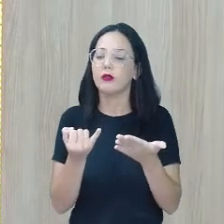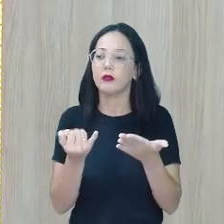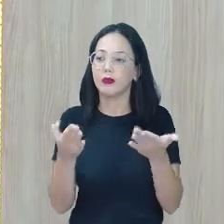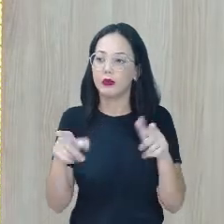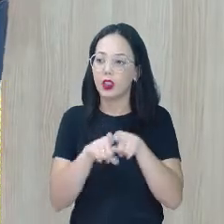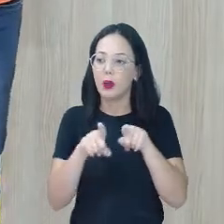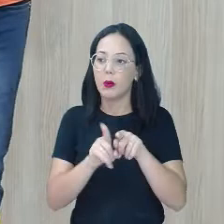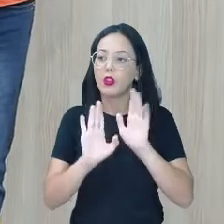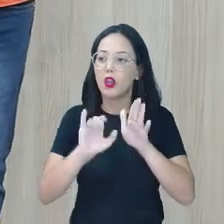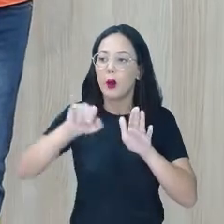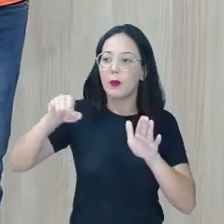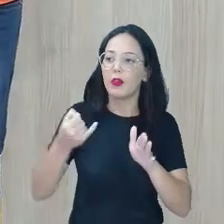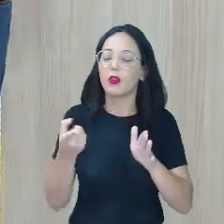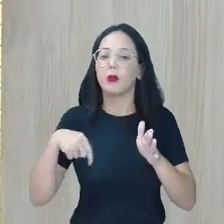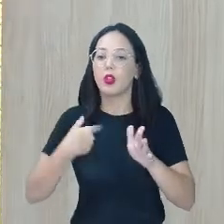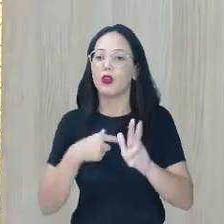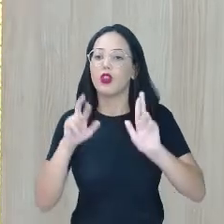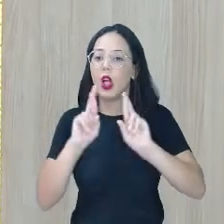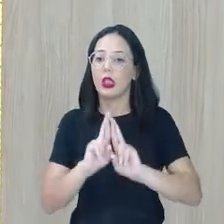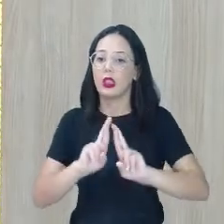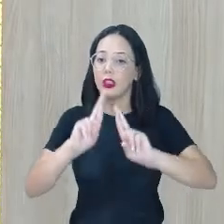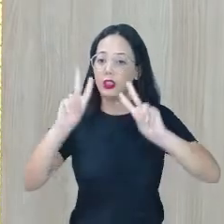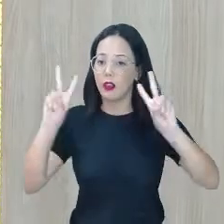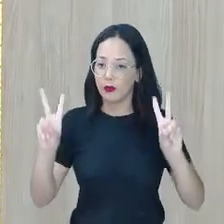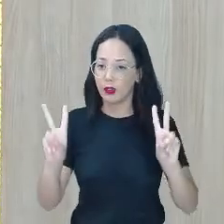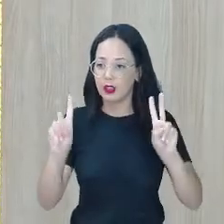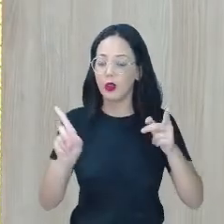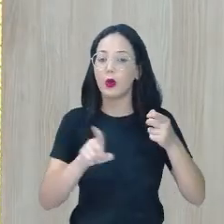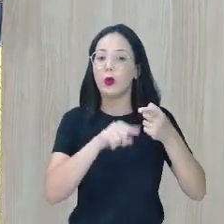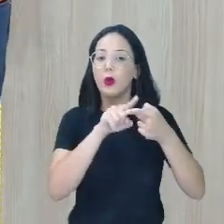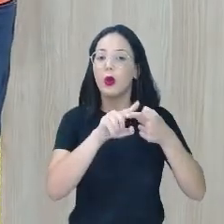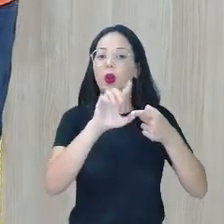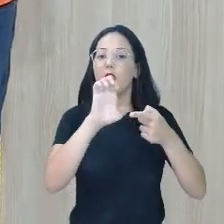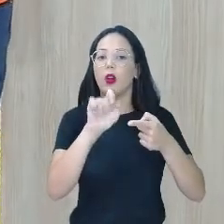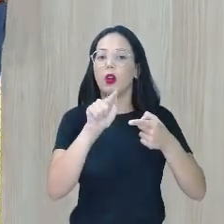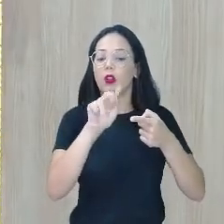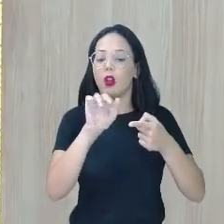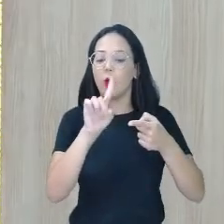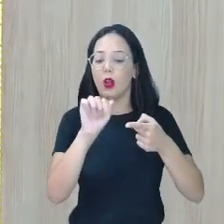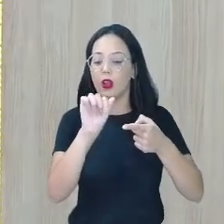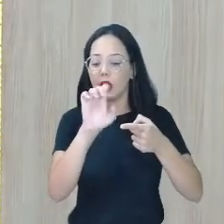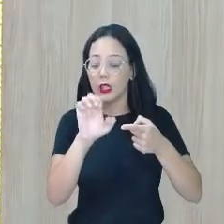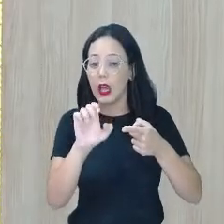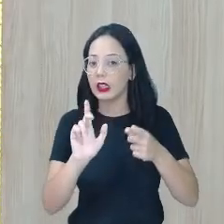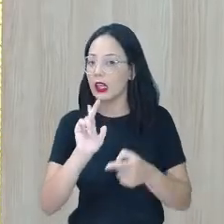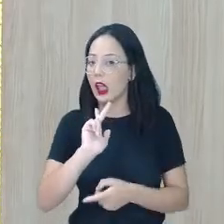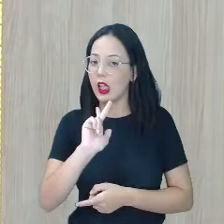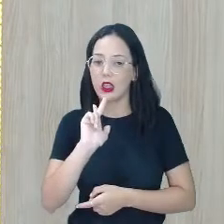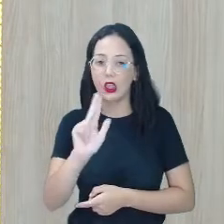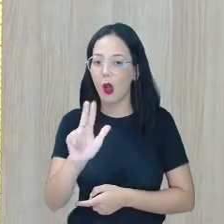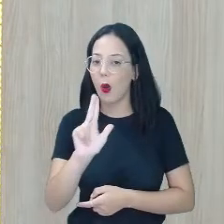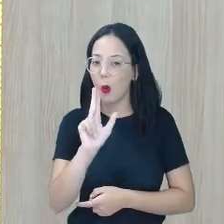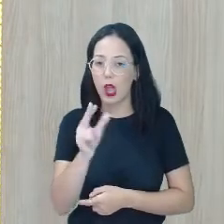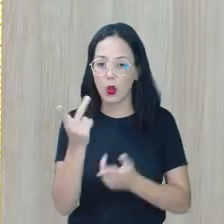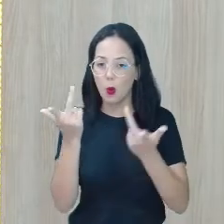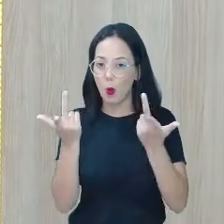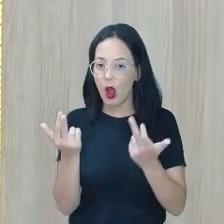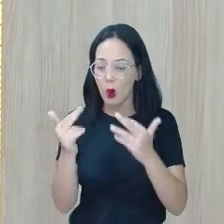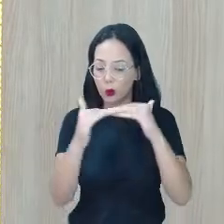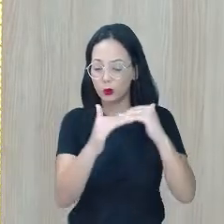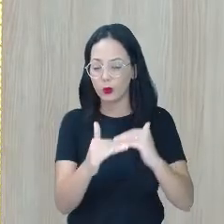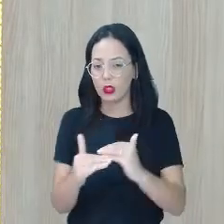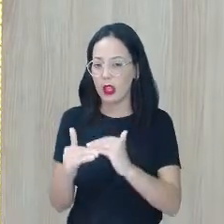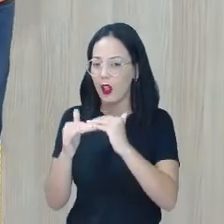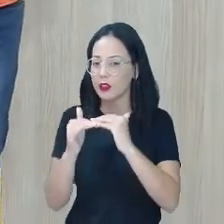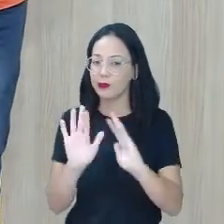certo, para fazer uma diferenciação aí, né? Equidade certo? Não é necessariamente igualdade, né?